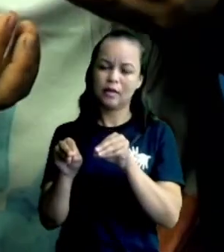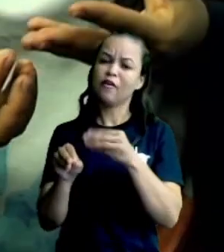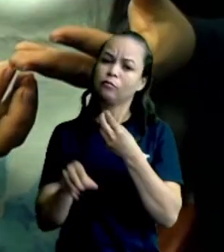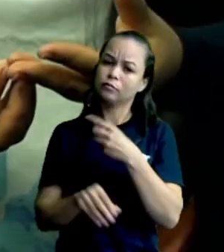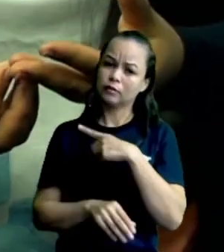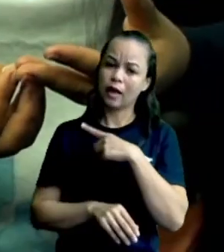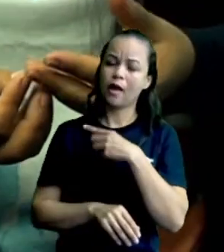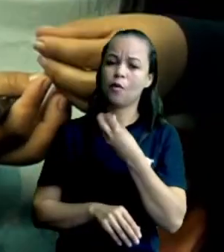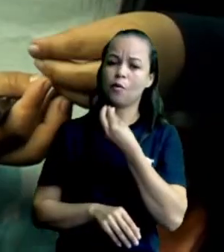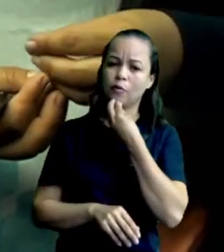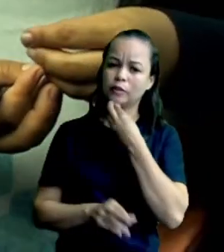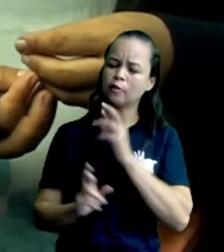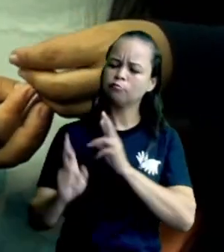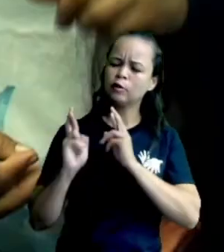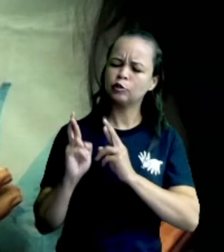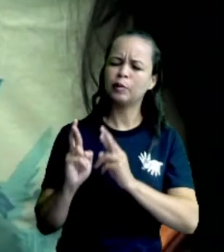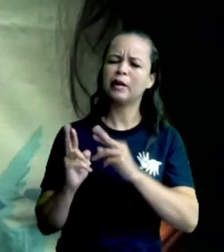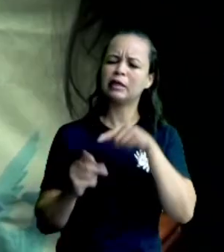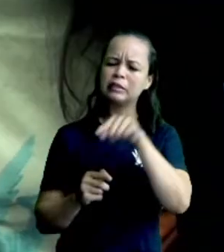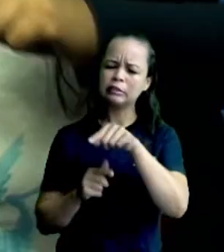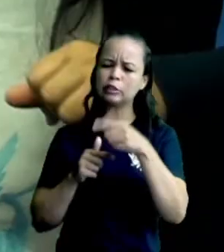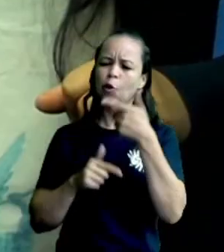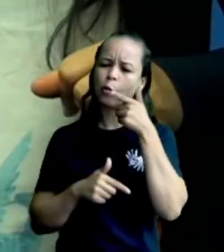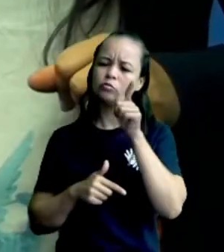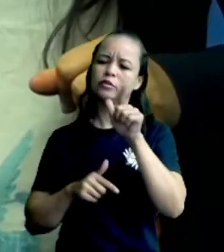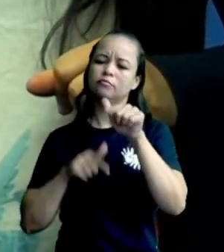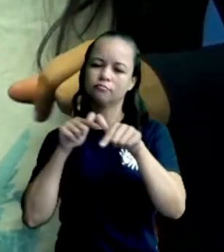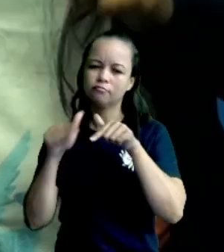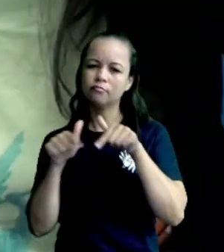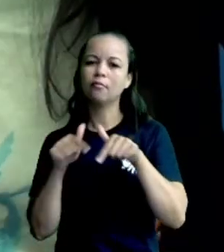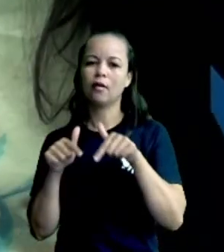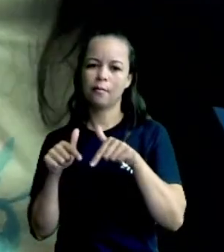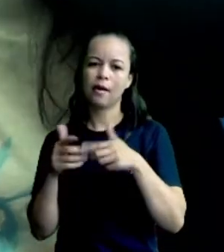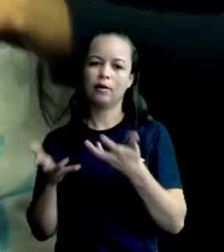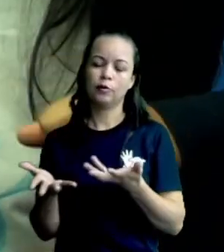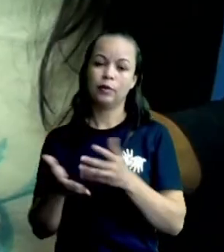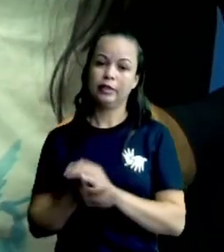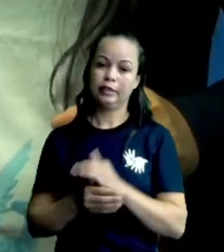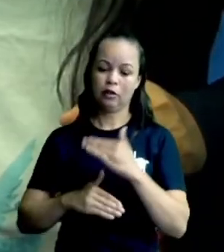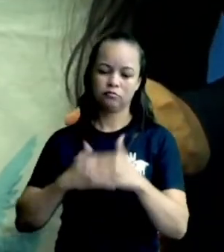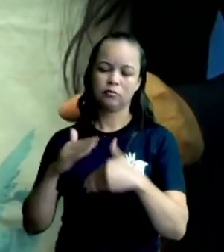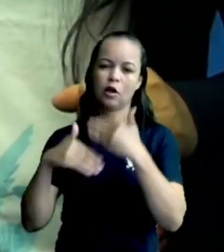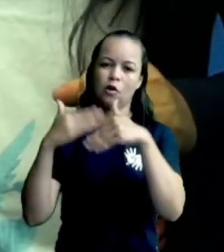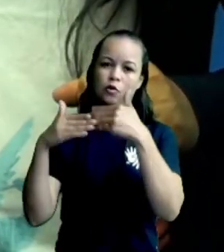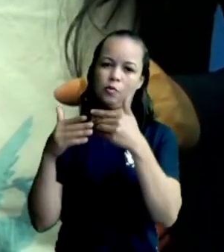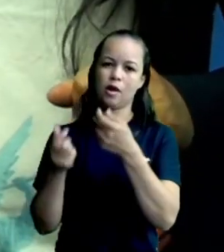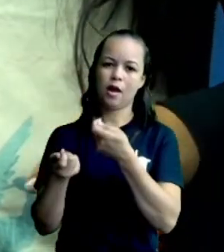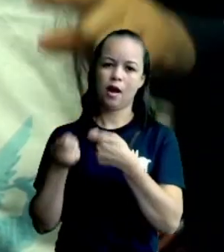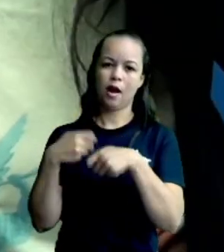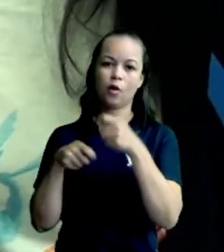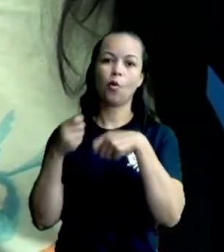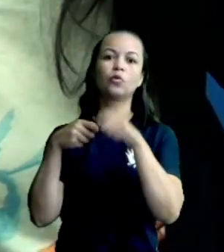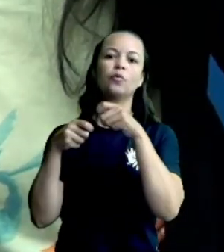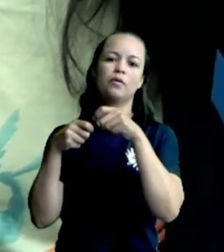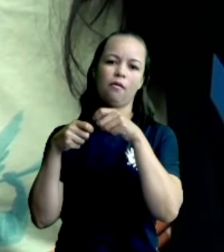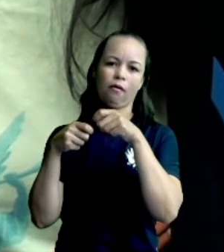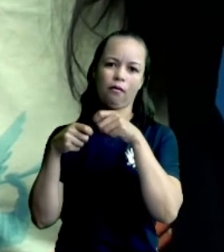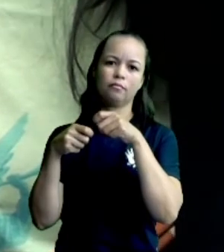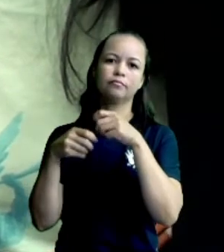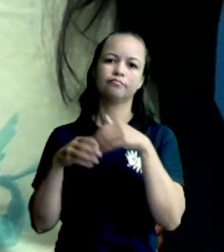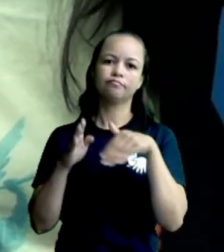oportunidade, uma esperança, tá certo? Isso vai gerar o quê? Aumento de economia.